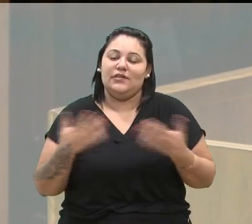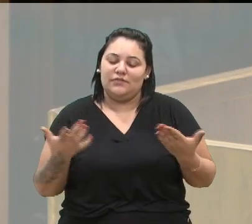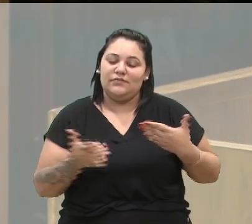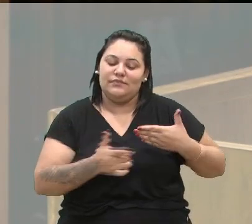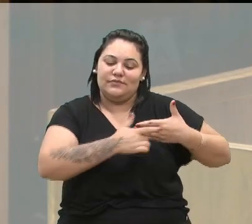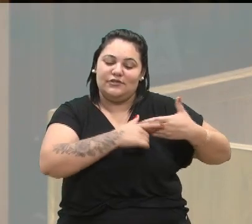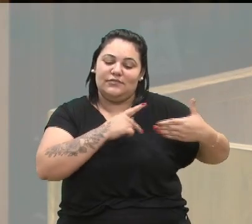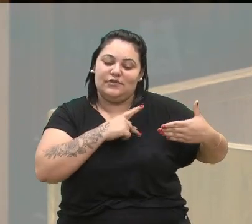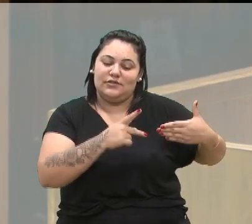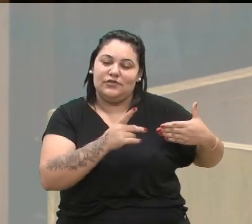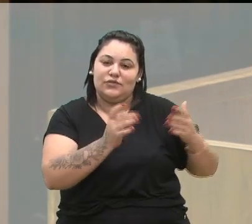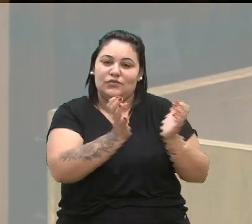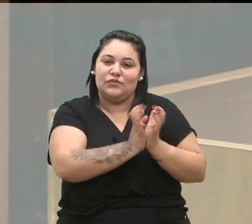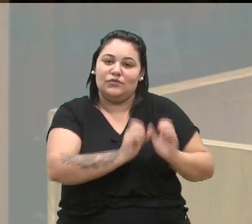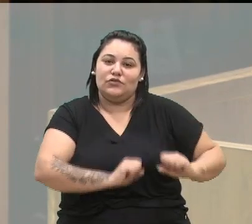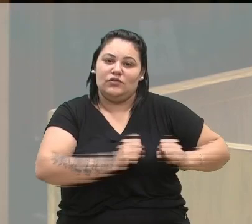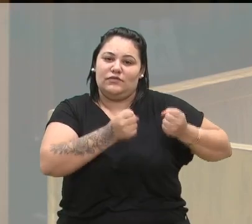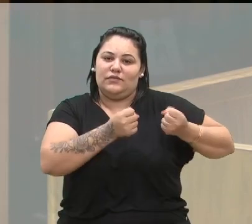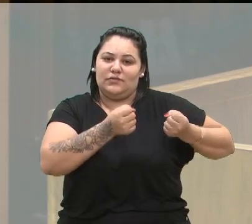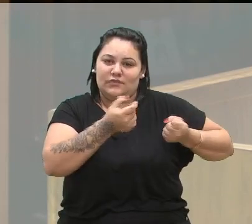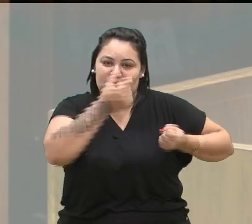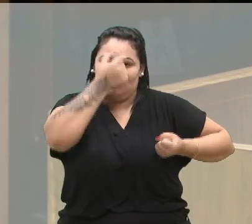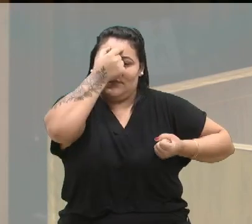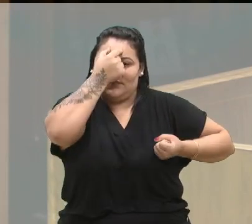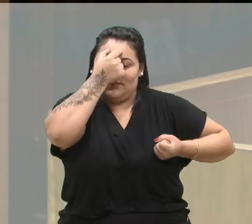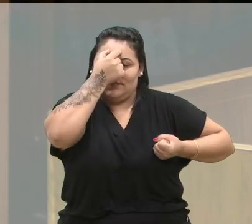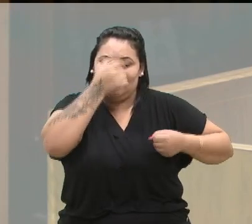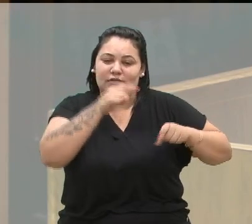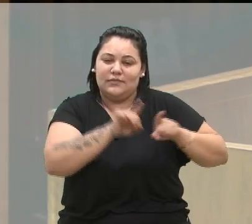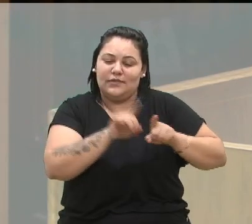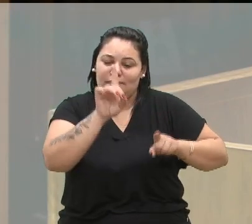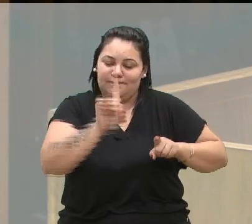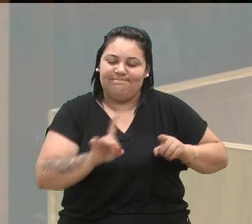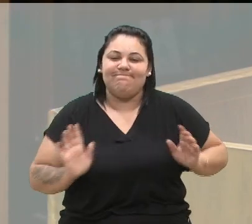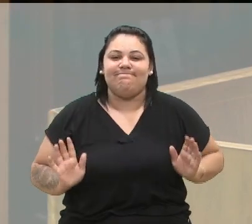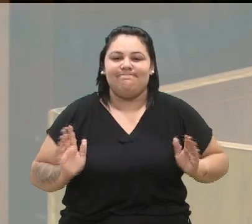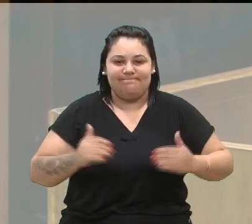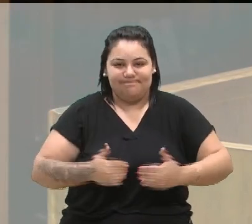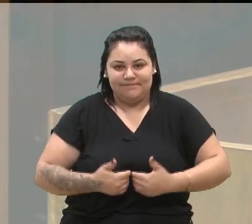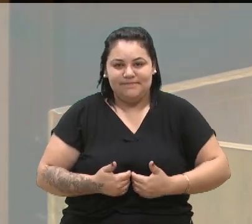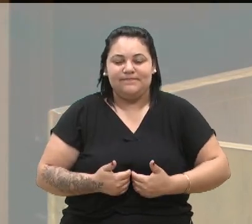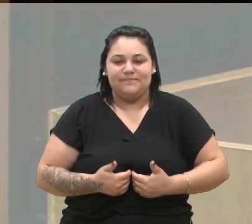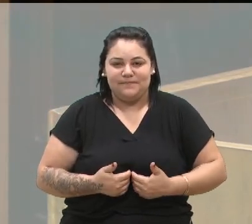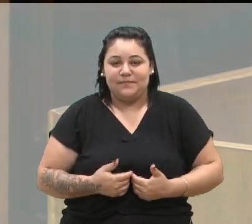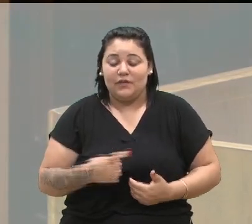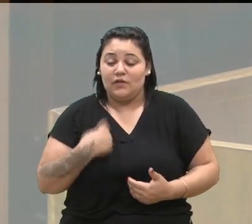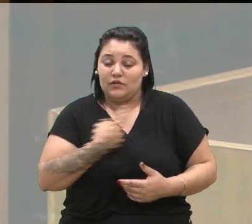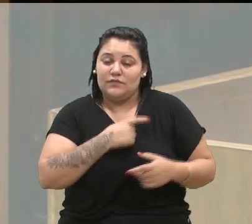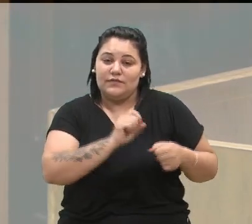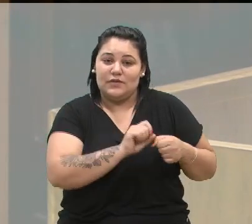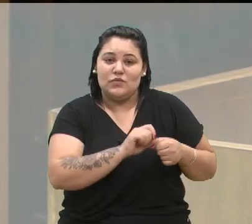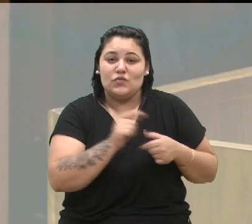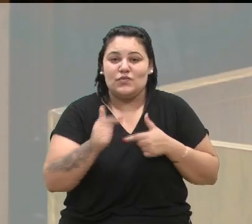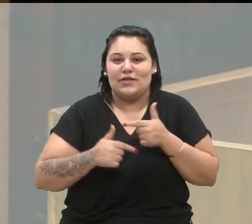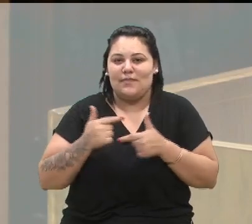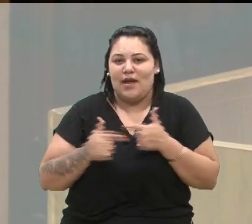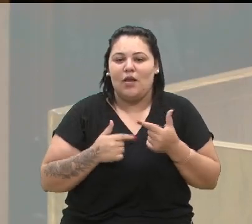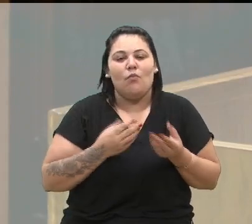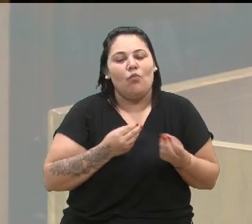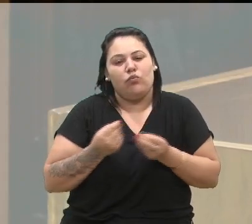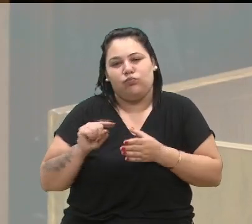da Frente Parlamentar de Conscientização e Defesa dos Direitos dos Autistas, a gente vem fazendo um trabalho muito